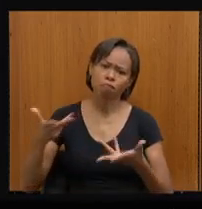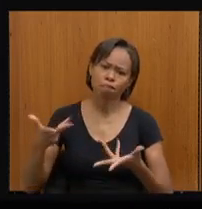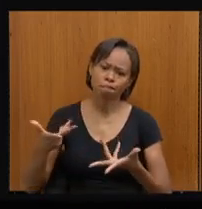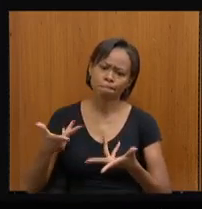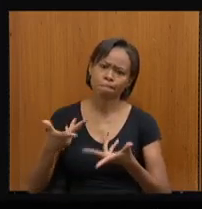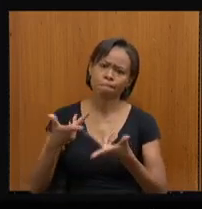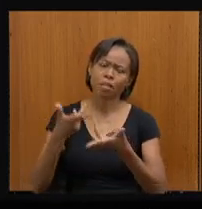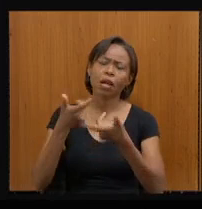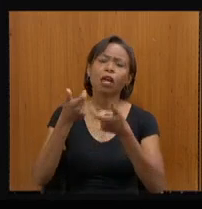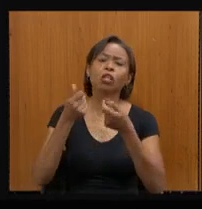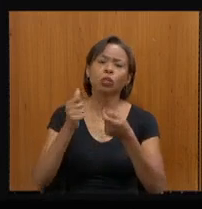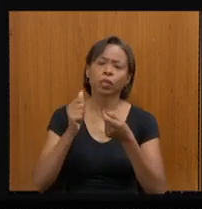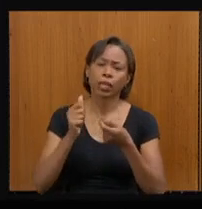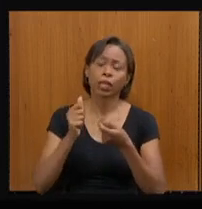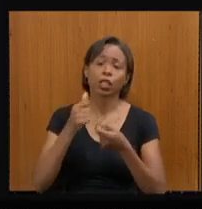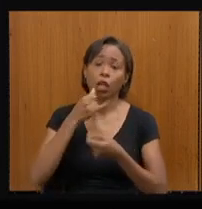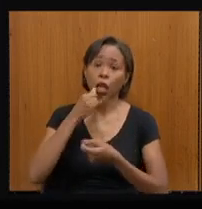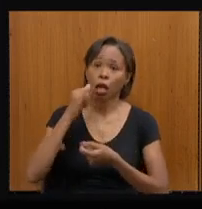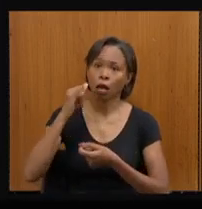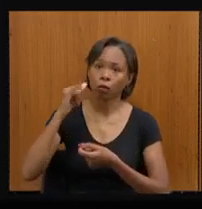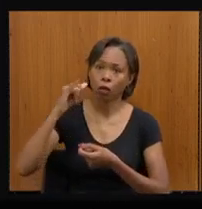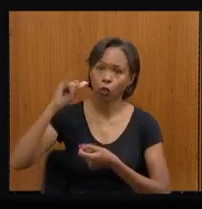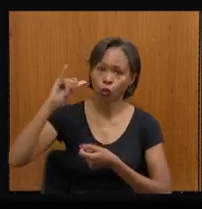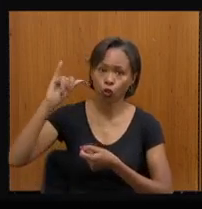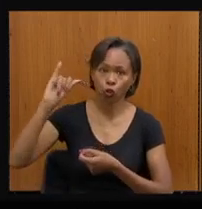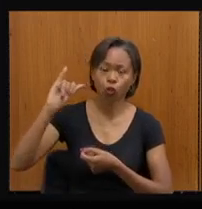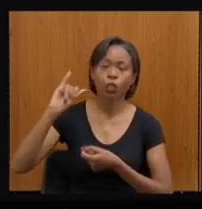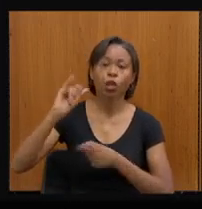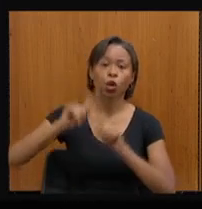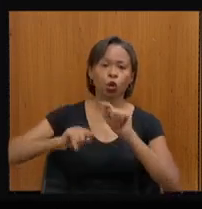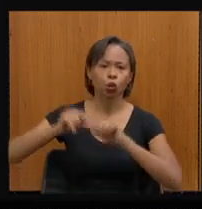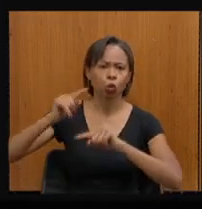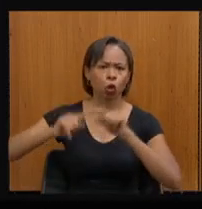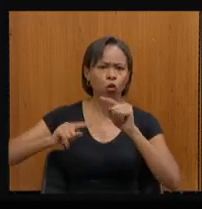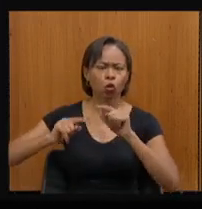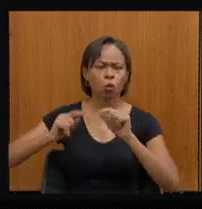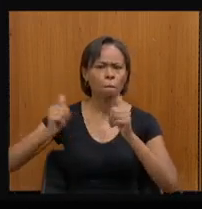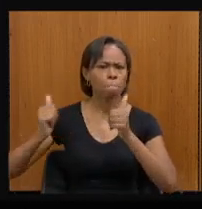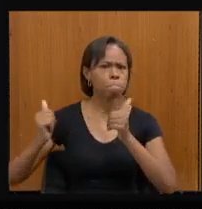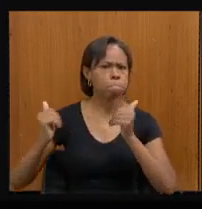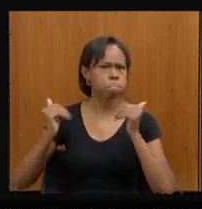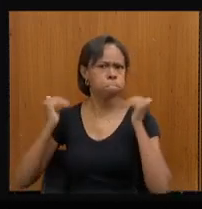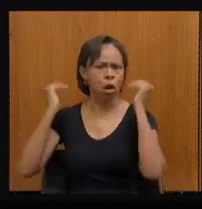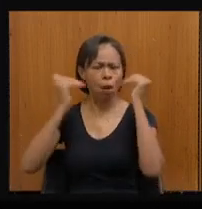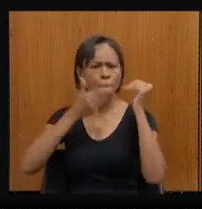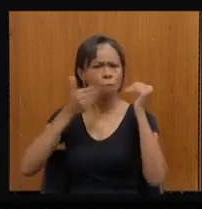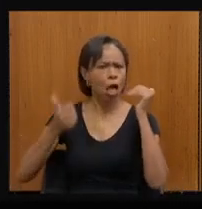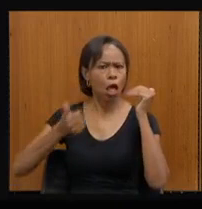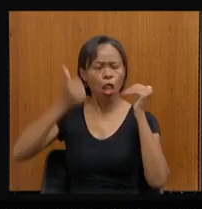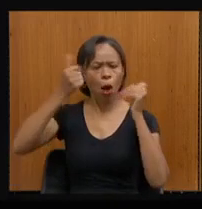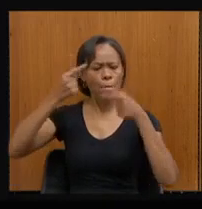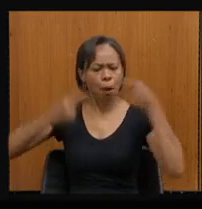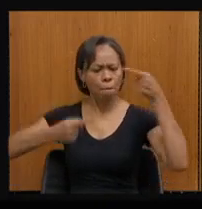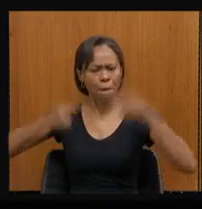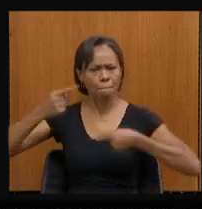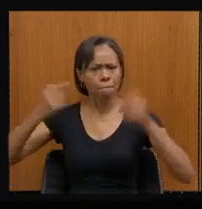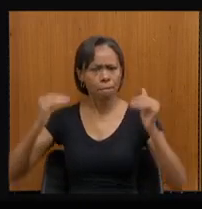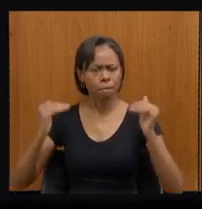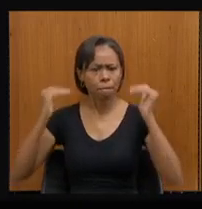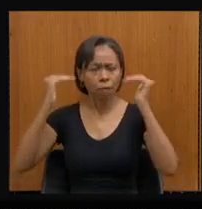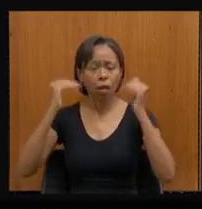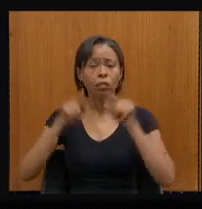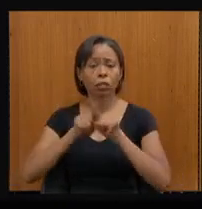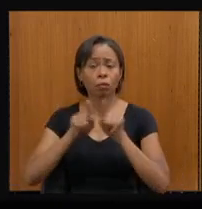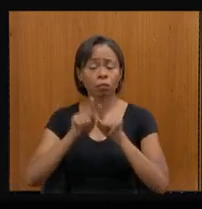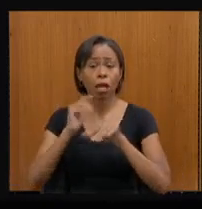utilização de energia torrando os nossos produtos mais competitivos aumento das possibilidades de